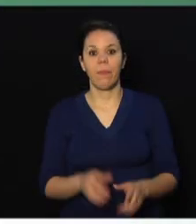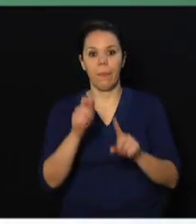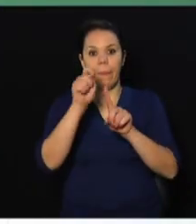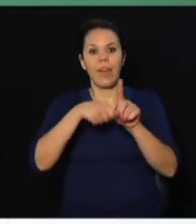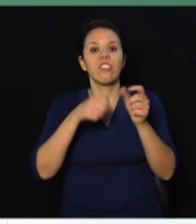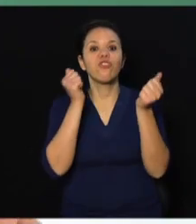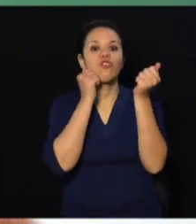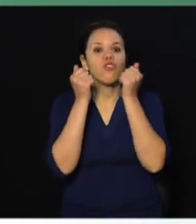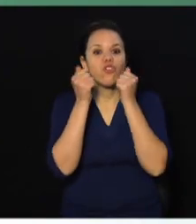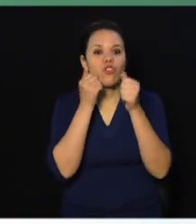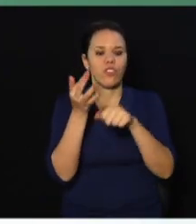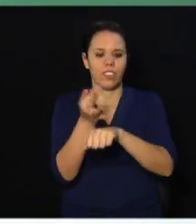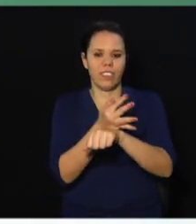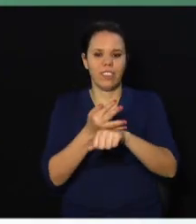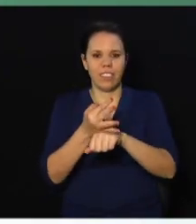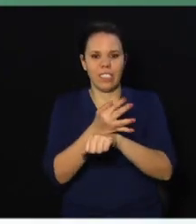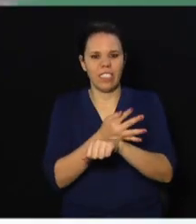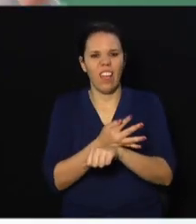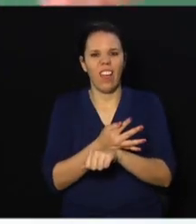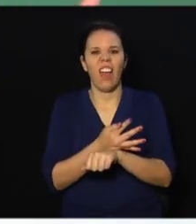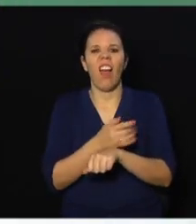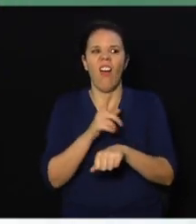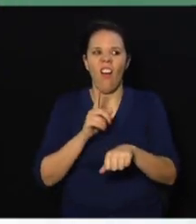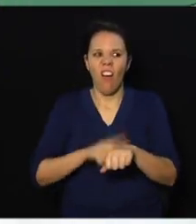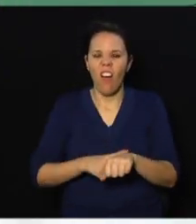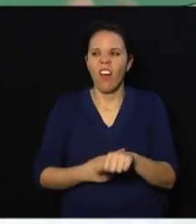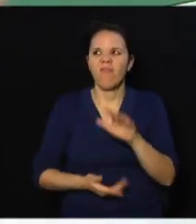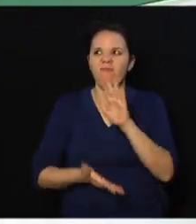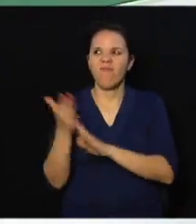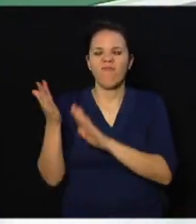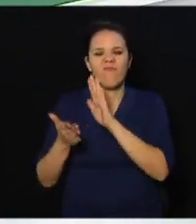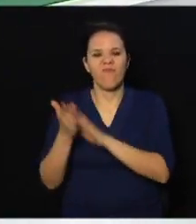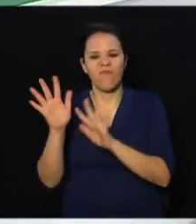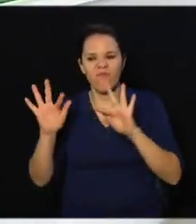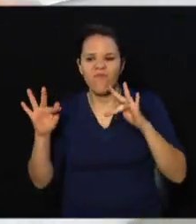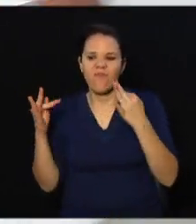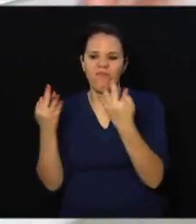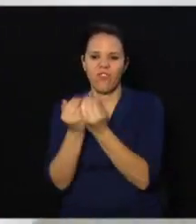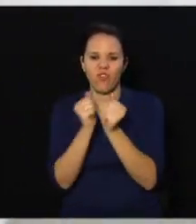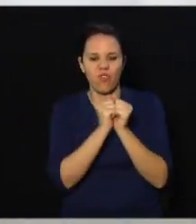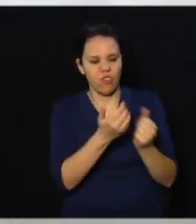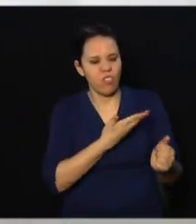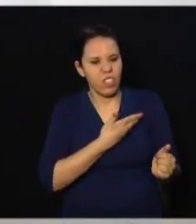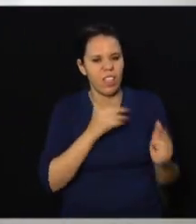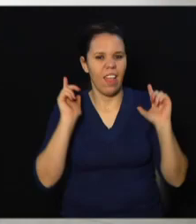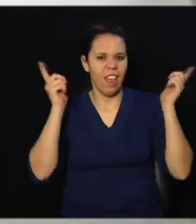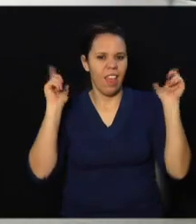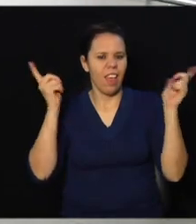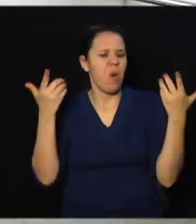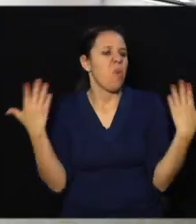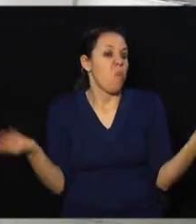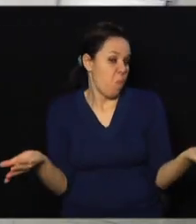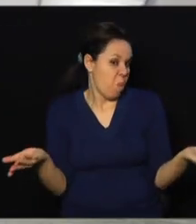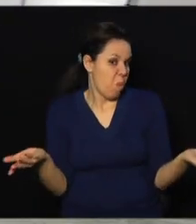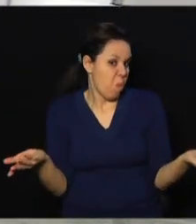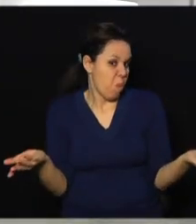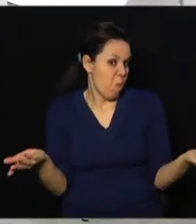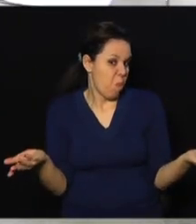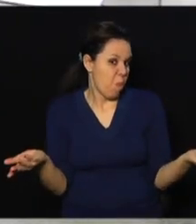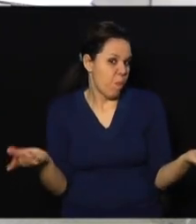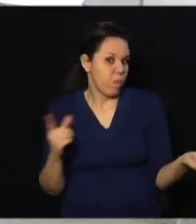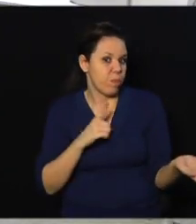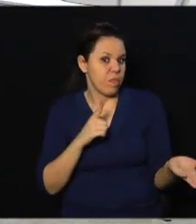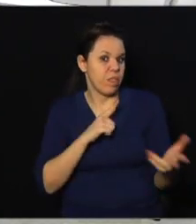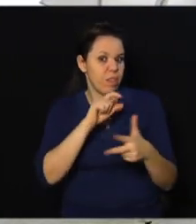Julho, mês de férias, hora de viajar com a família, ficar com os amigos, se divertir. Será mesmo? Quem tem